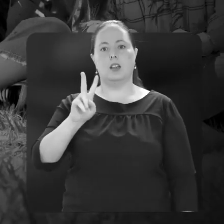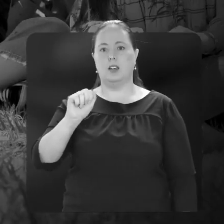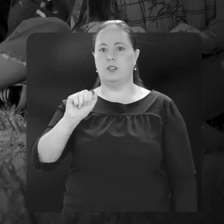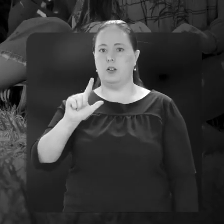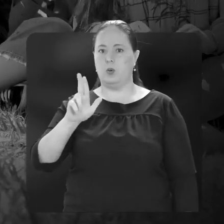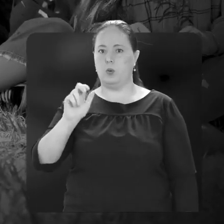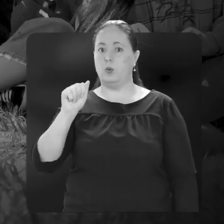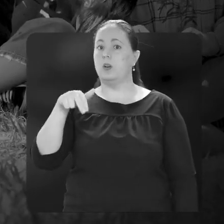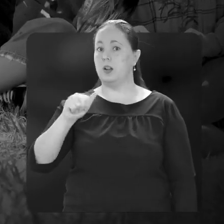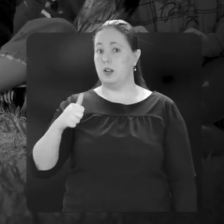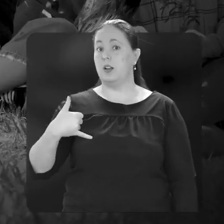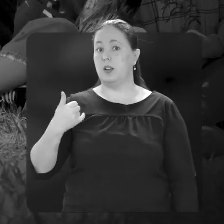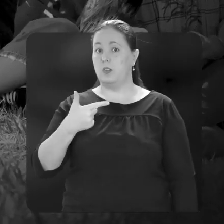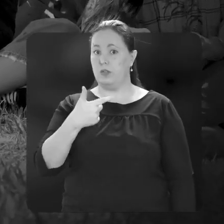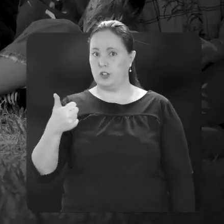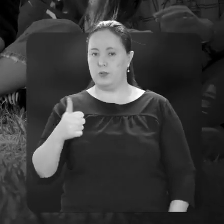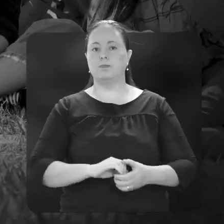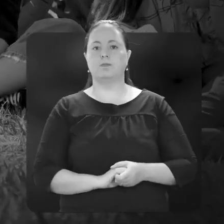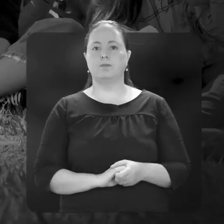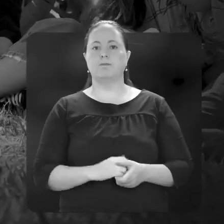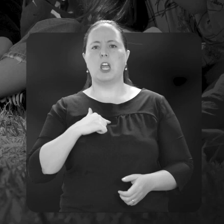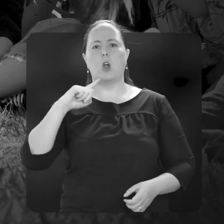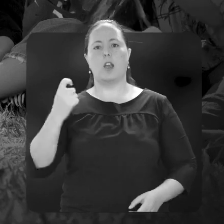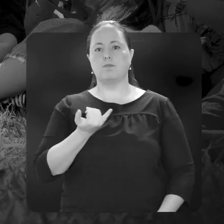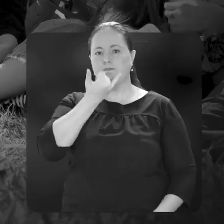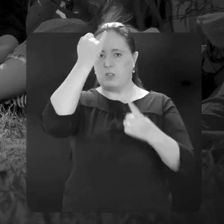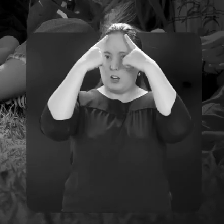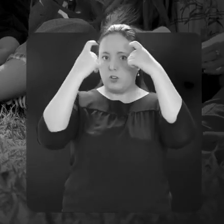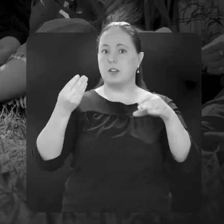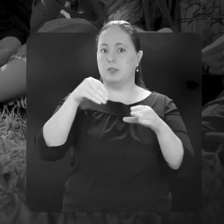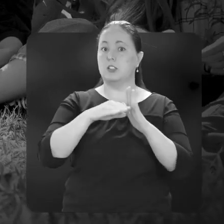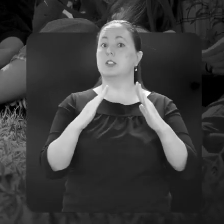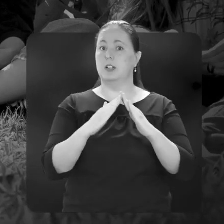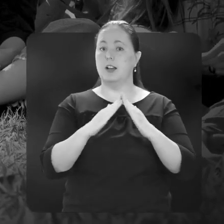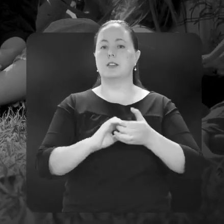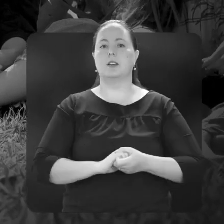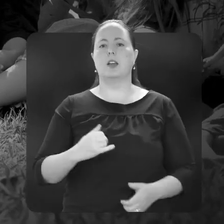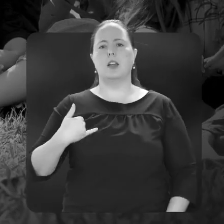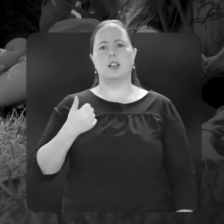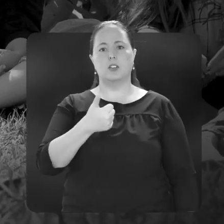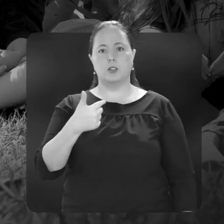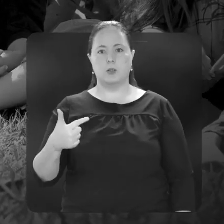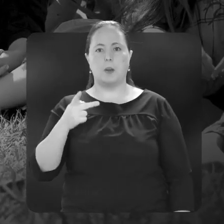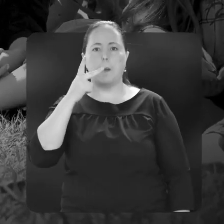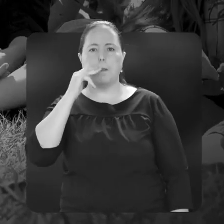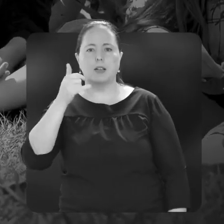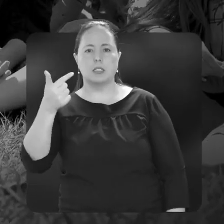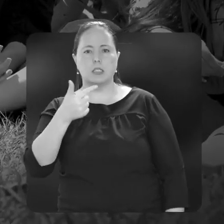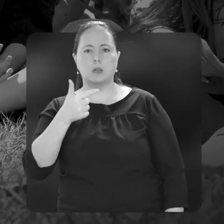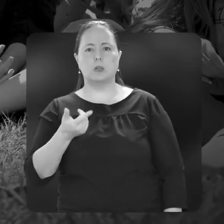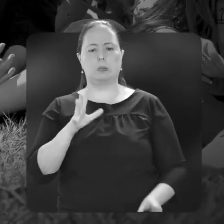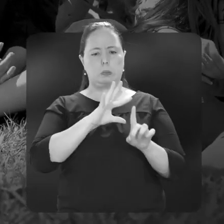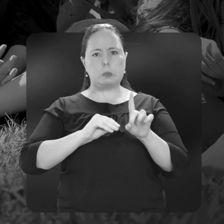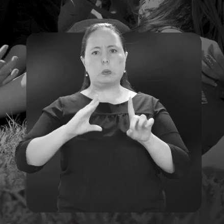Meu nome é Eva Luana, eu tenho 21 anos. Eu fui vítima de violência doméstica. Desde os meus 12 anos, o meu padrasto me